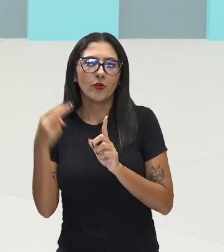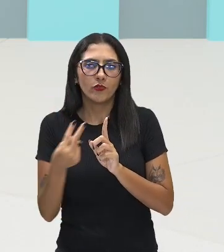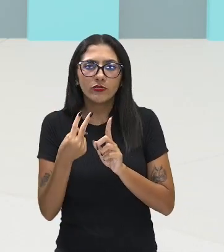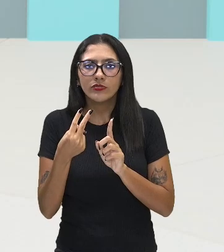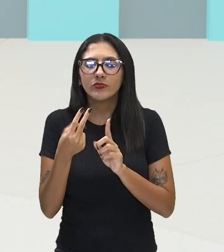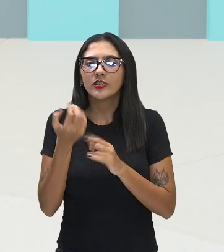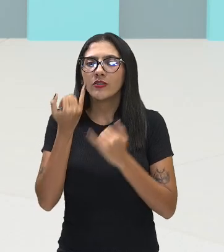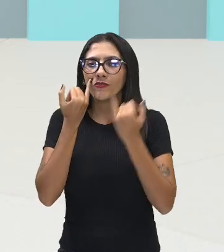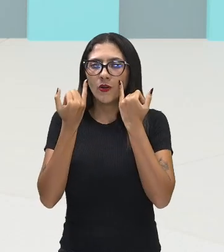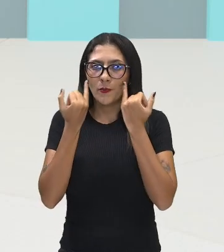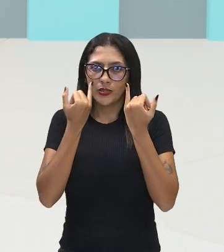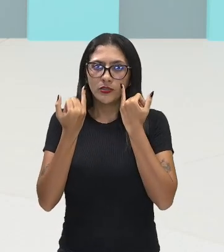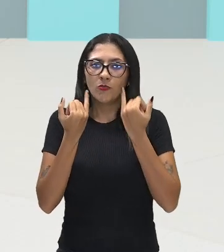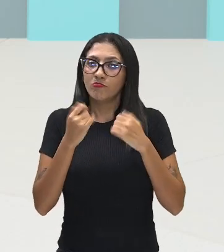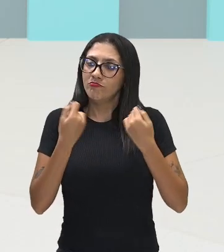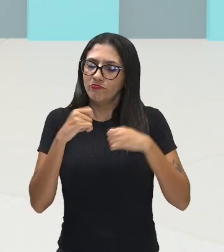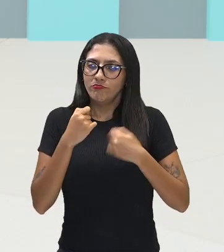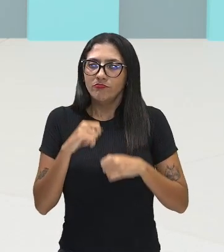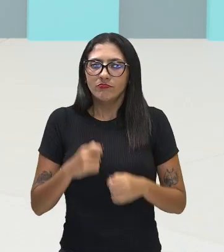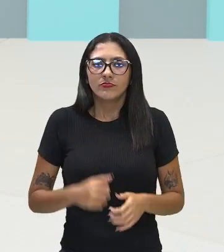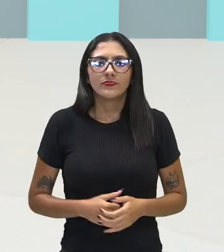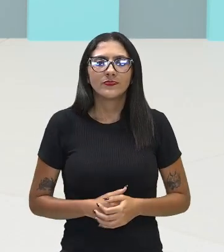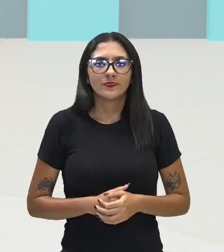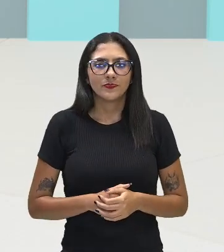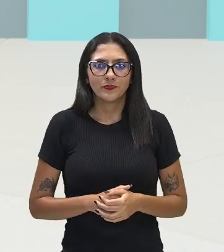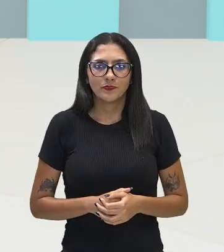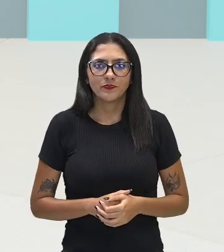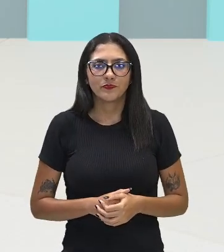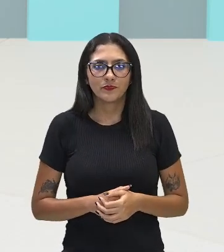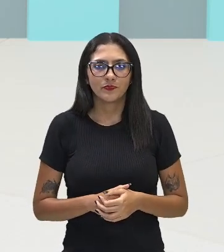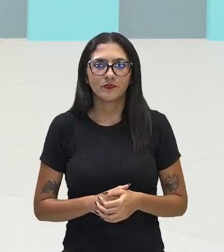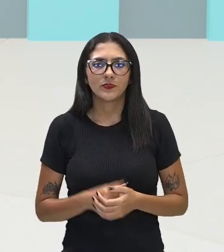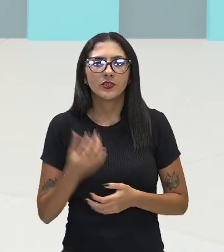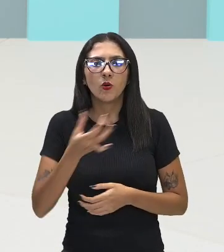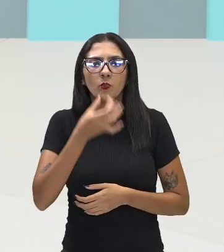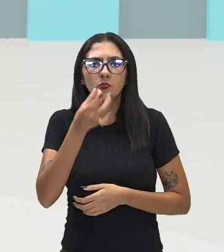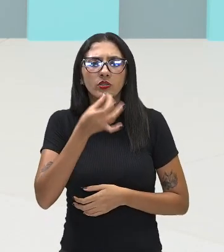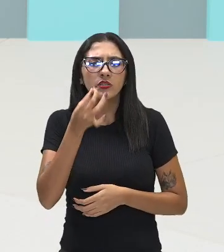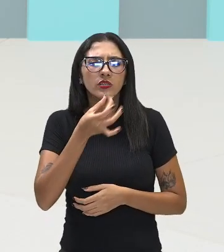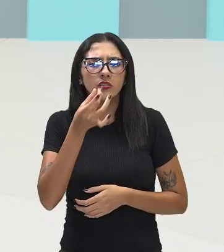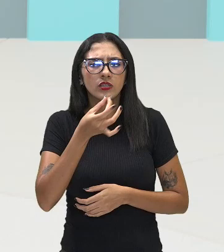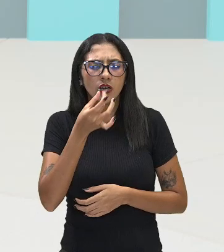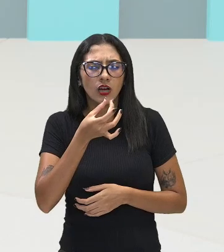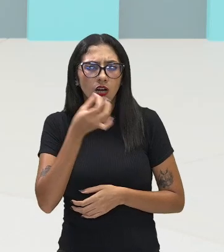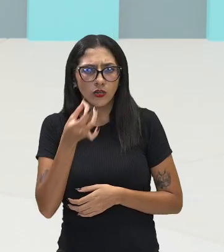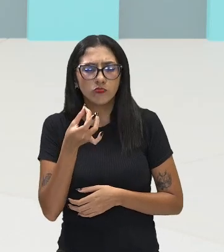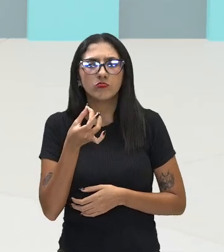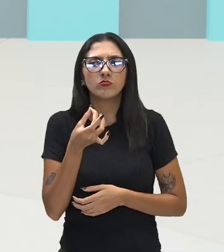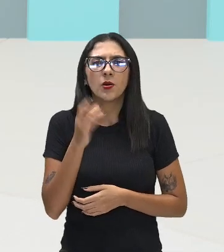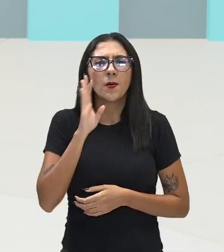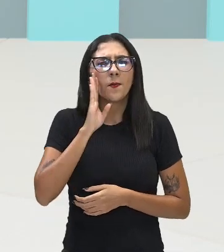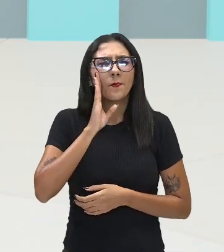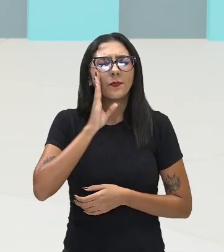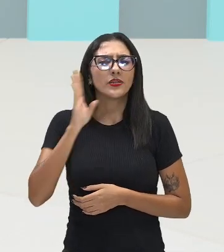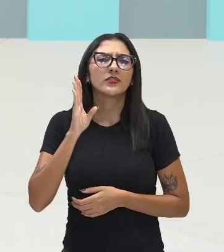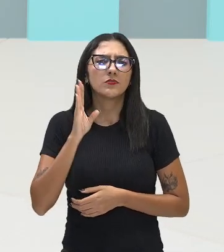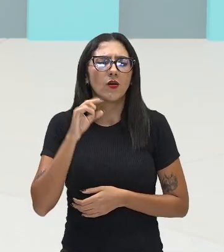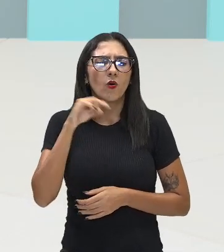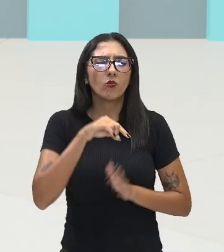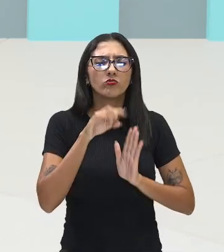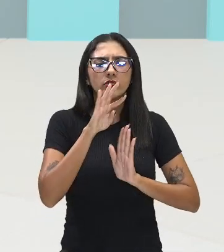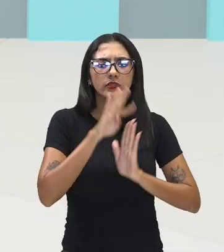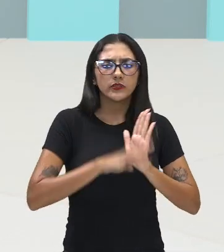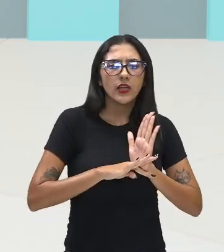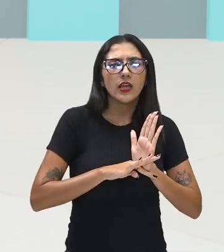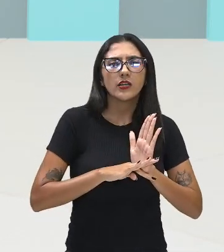Utilizando o seu olhar crítico. Argumentos críticos sobre os pontos mais relevantes da obra, seja